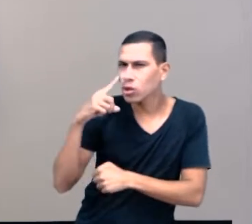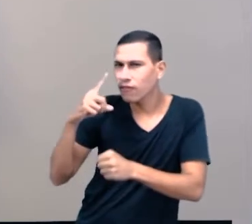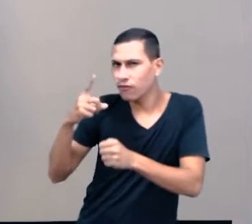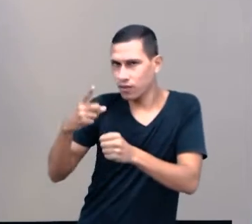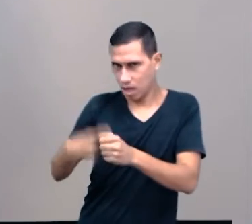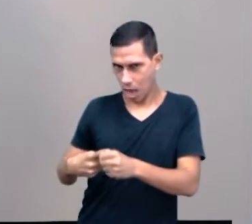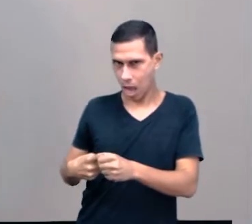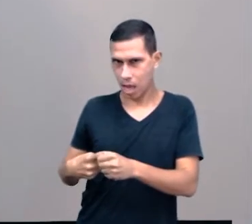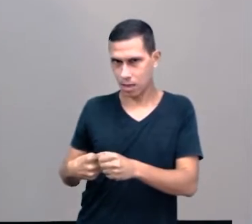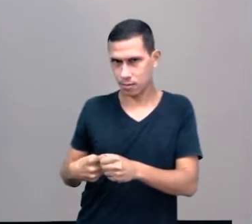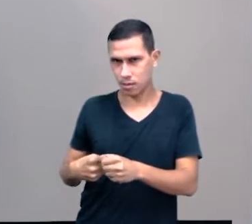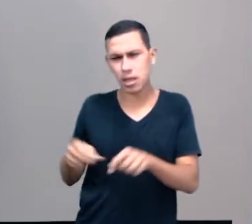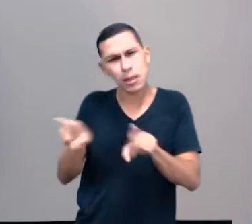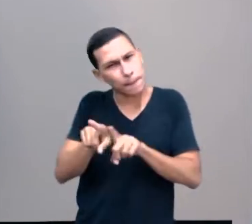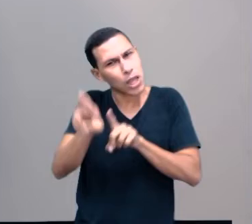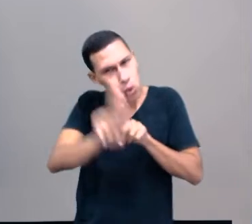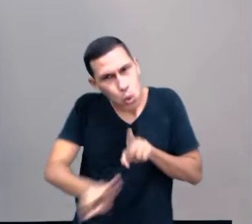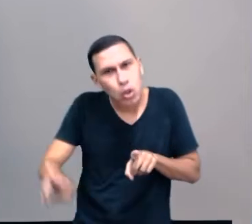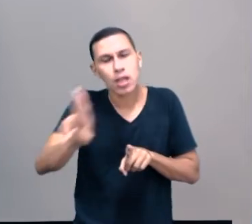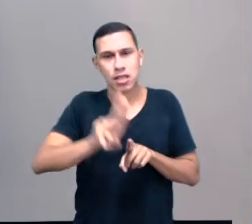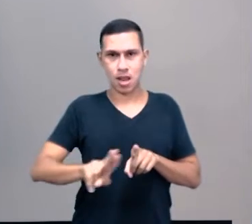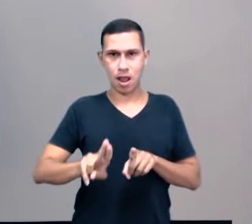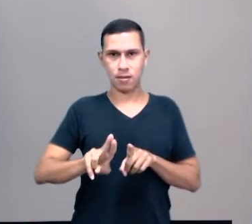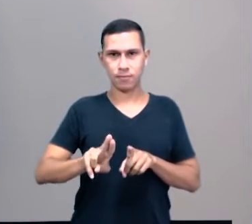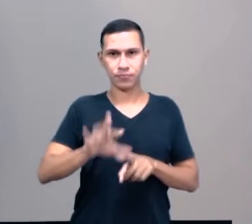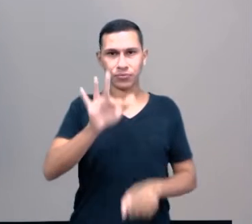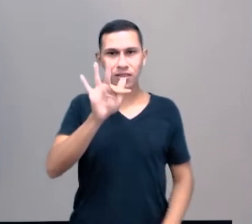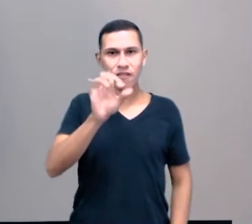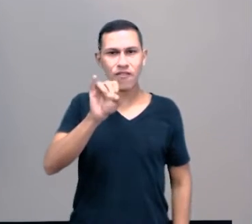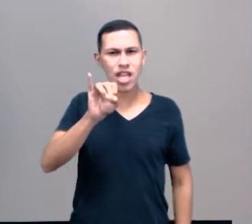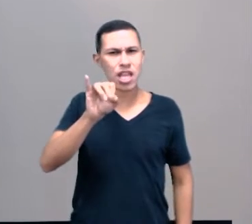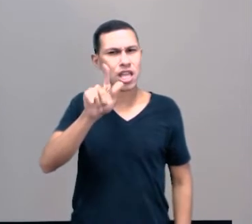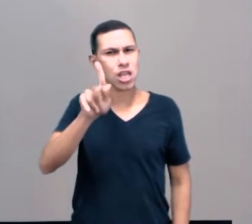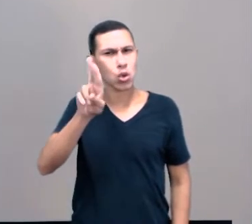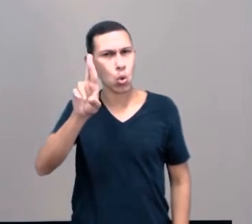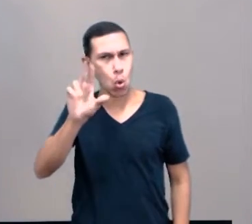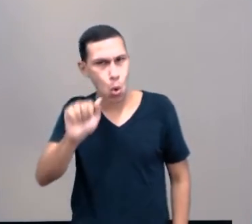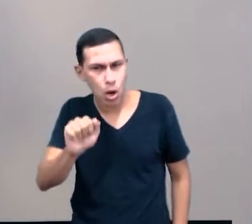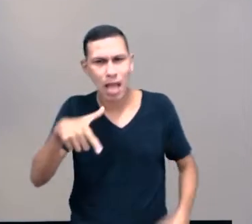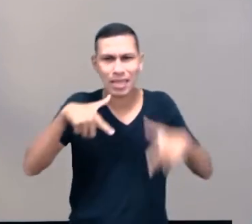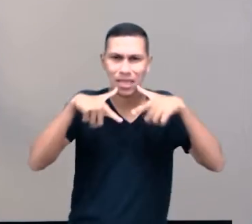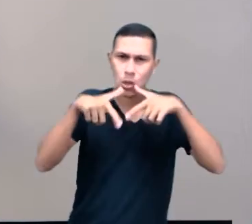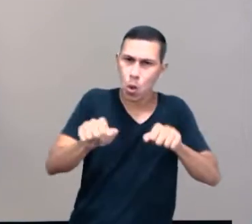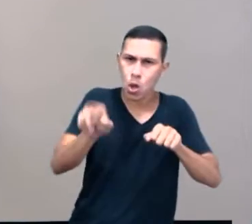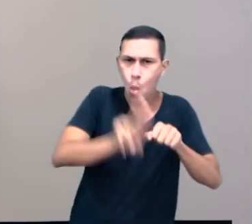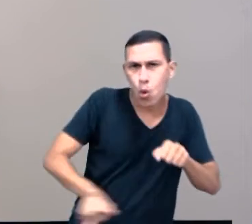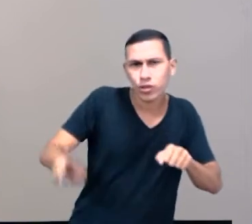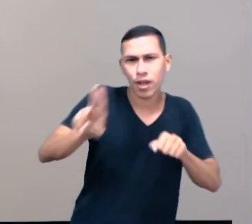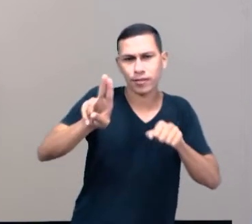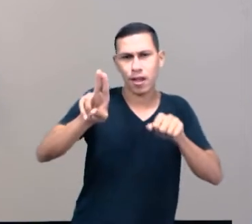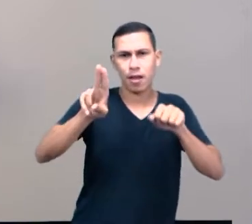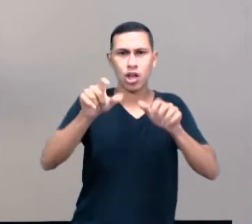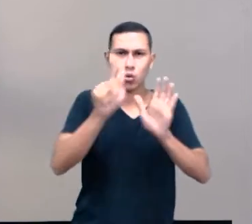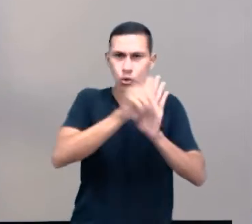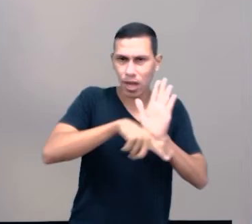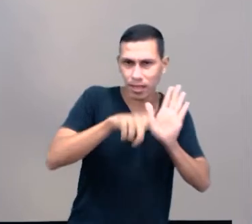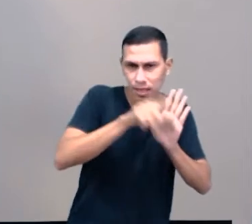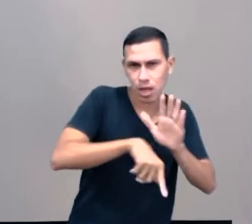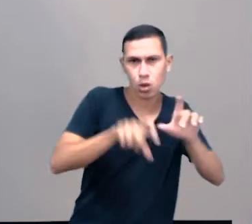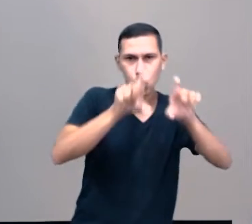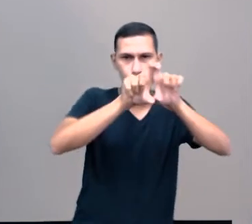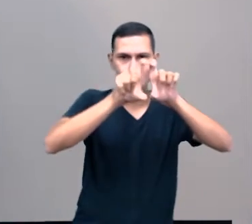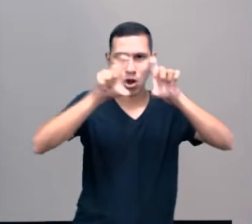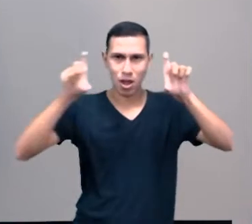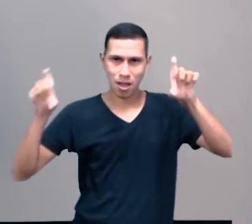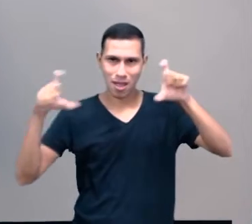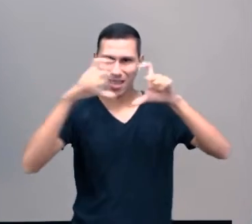de serem utilizadas. Elas são as figuras de linguagem mais usadas dentro do gênero tirinha. E o que elas são?